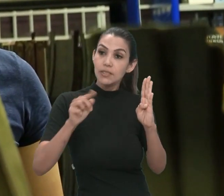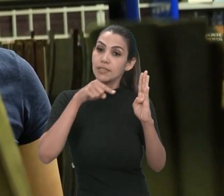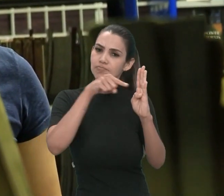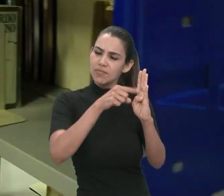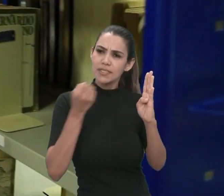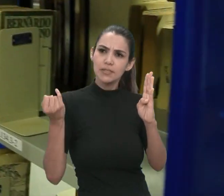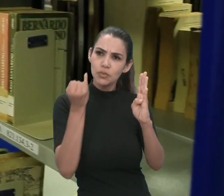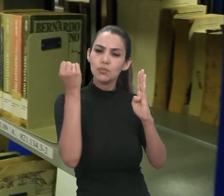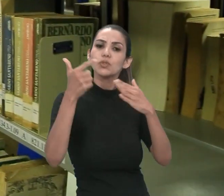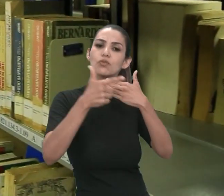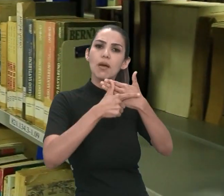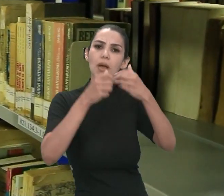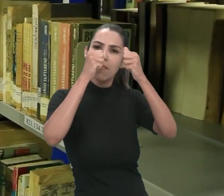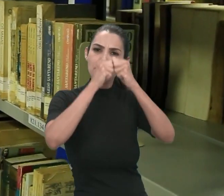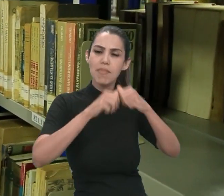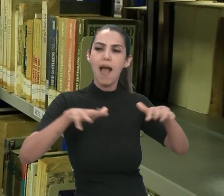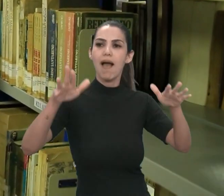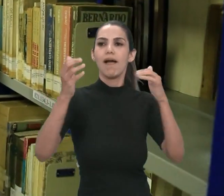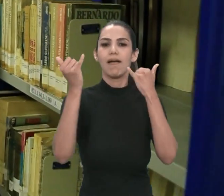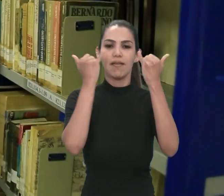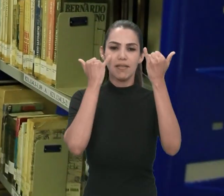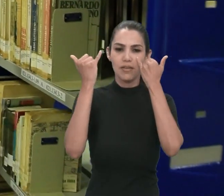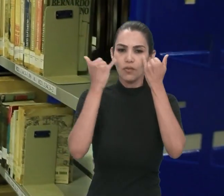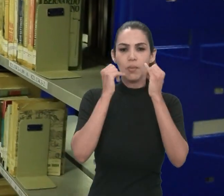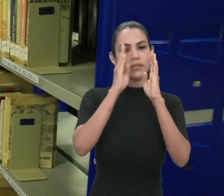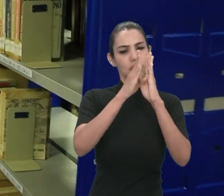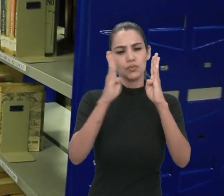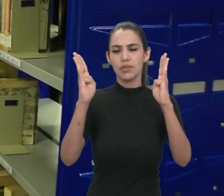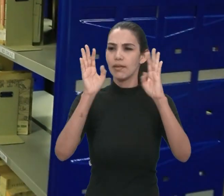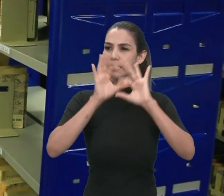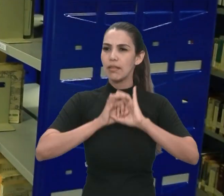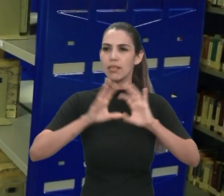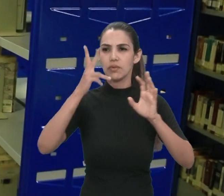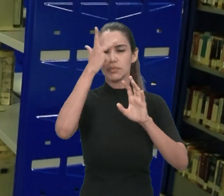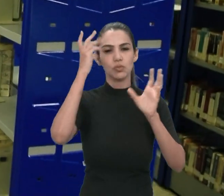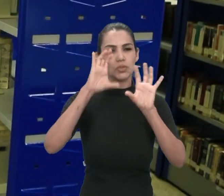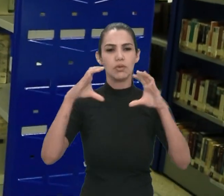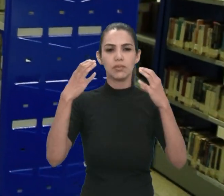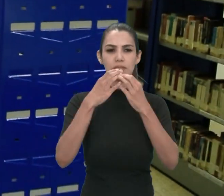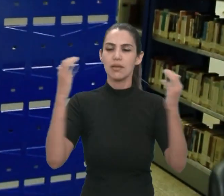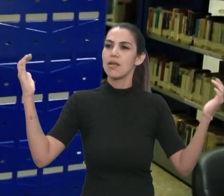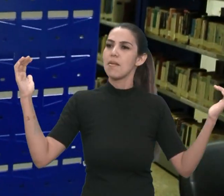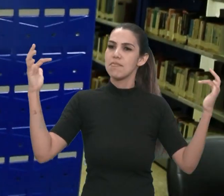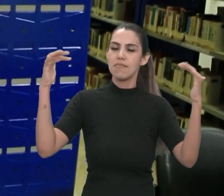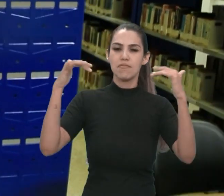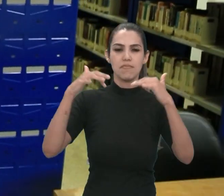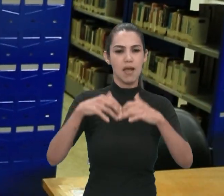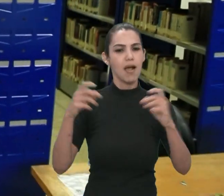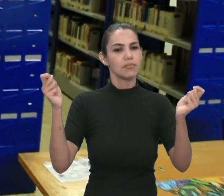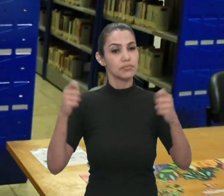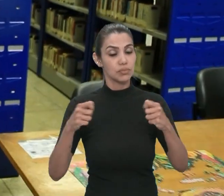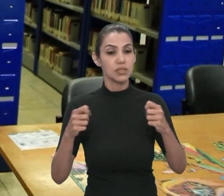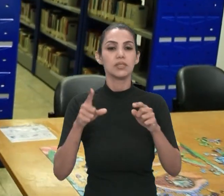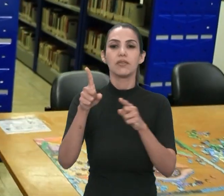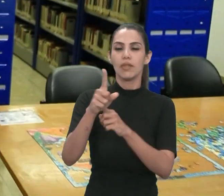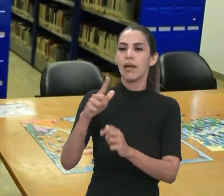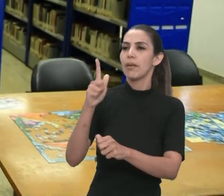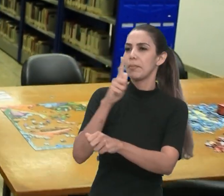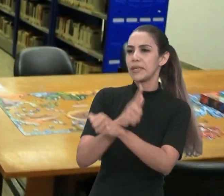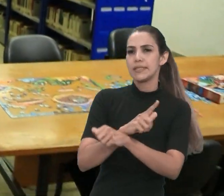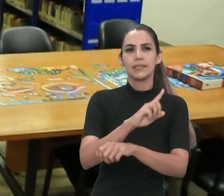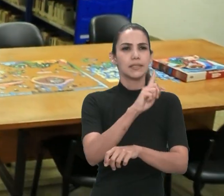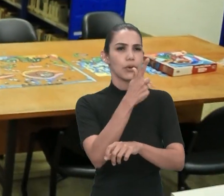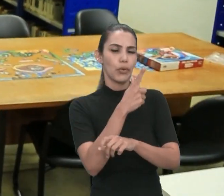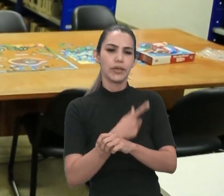da informação. Então, todos os seus acervos são abertos a toda a comunidade, a Goiânia toda, a cidade de Goiás, Aparecida e todas as